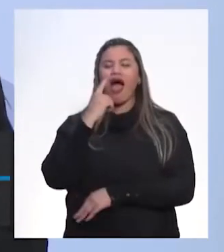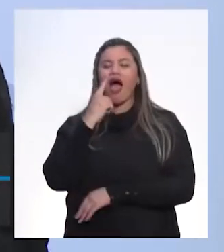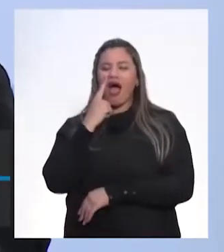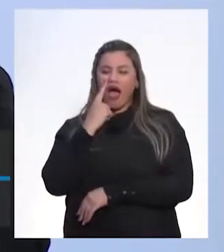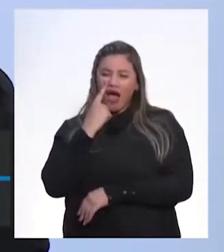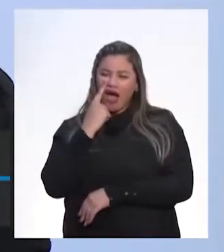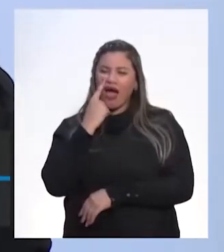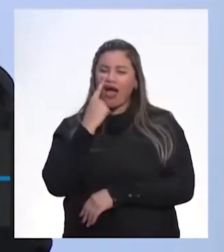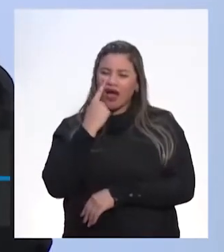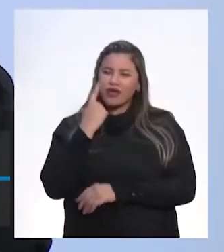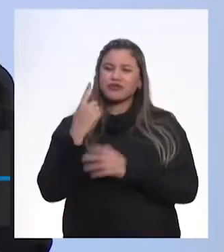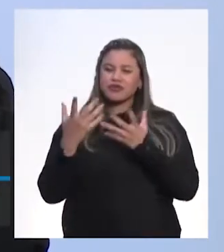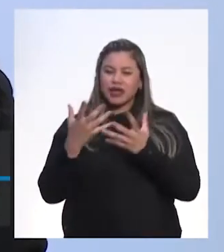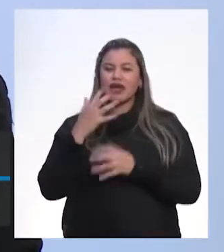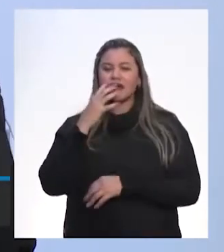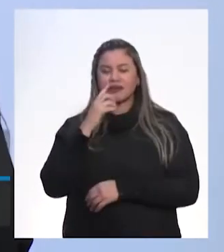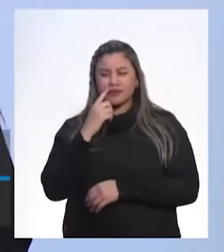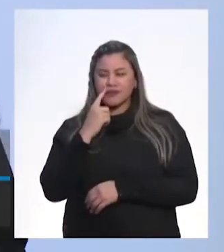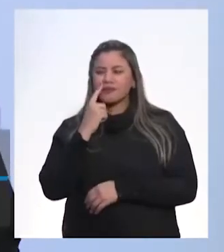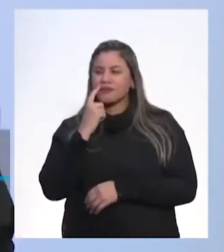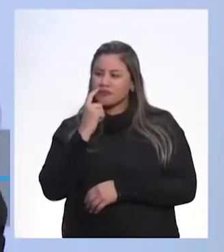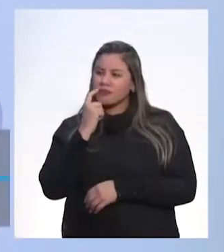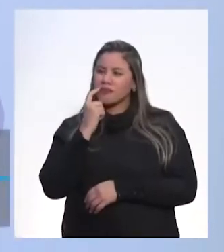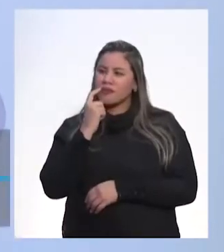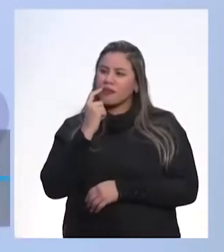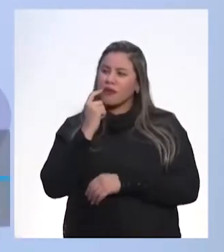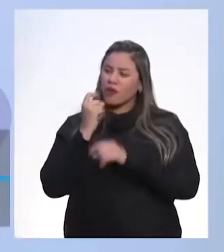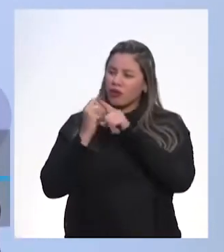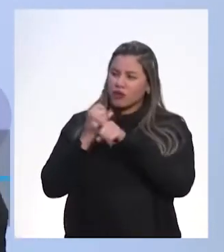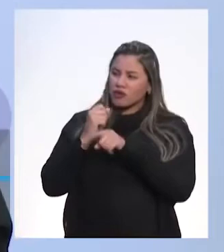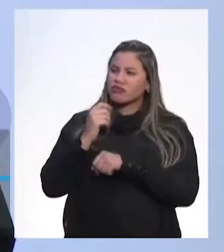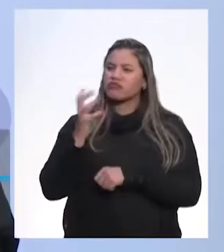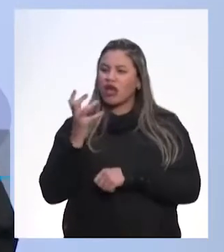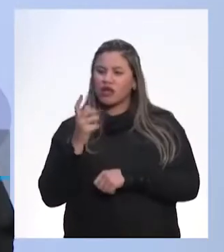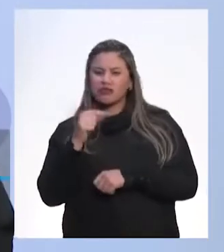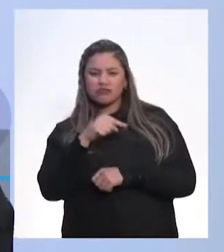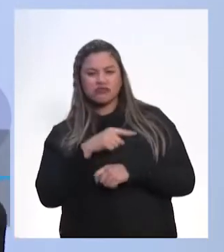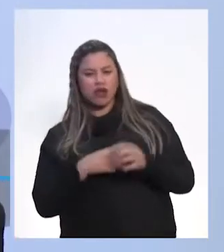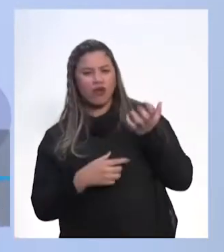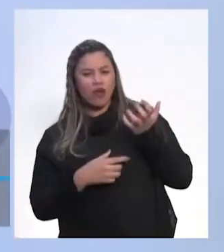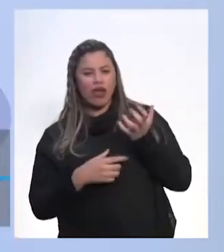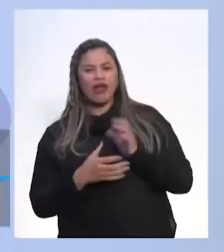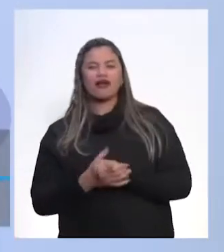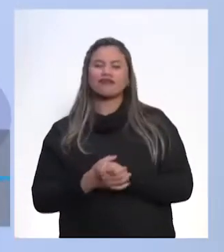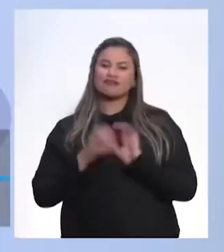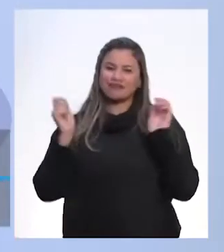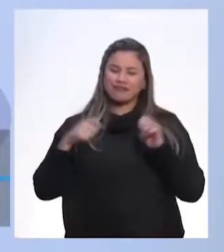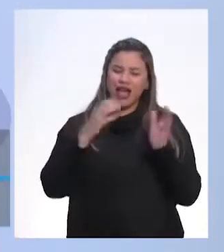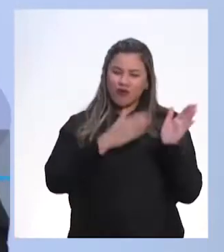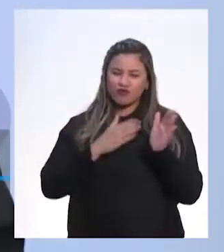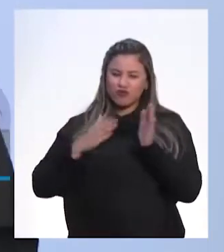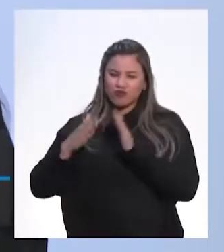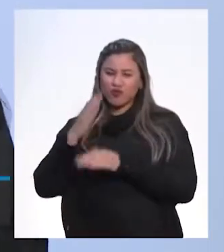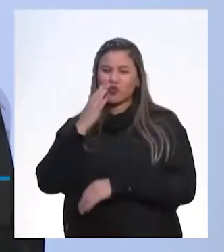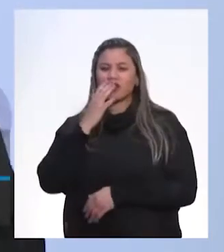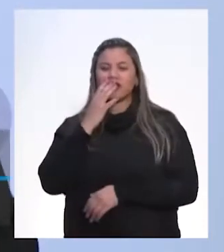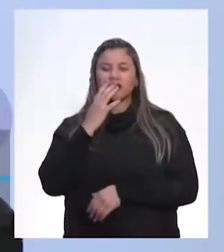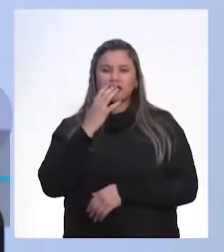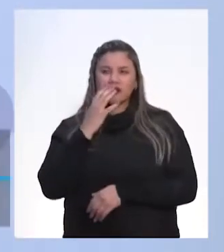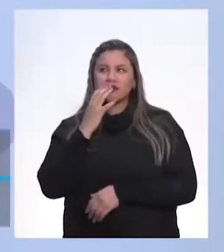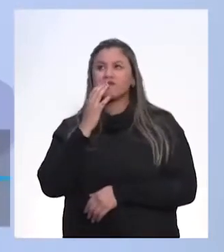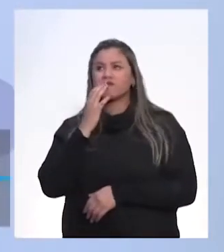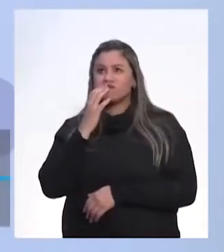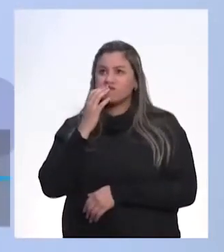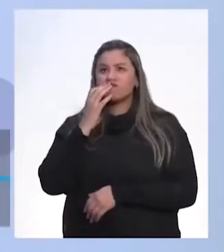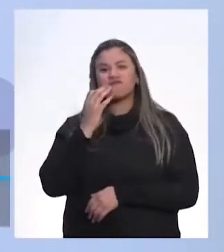eu quero ver esse filme agora porque esse me chama mais atenção, mas esse aqui eu também quero ver. Aí você até cria uma espécie de ordem, né, na sua cabeça de qual filme você quer